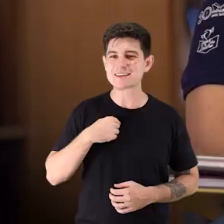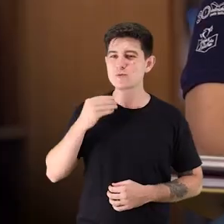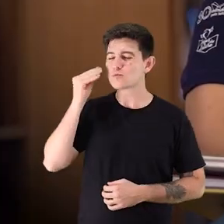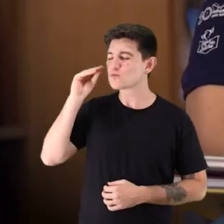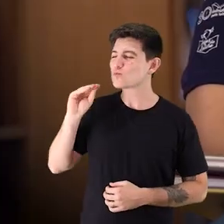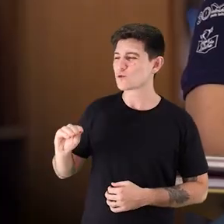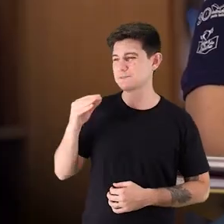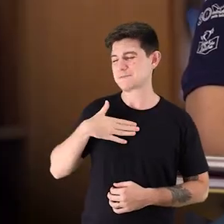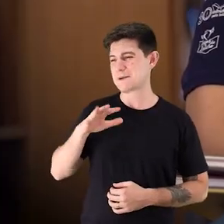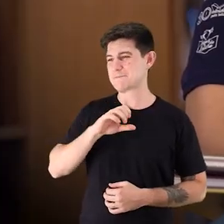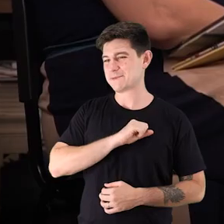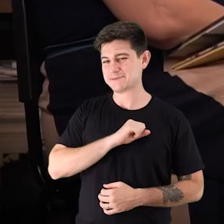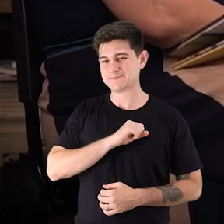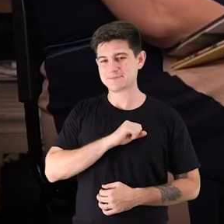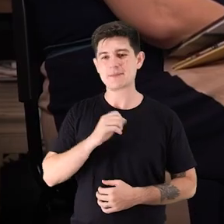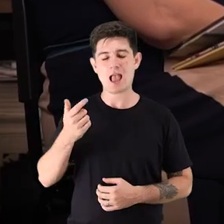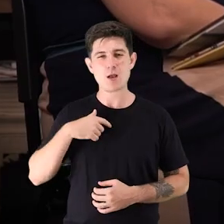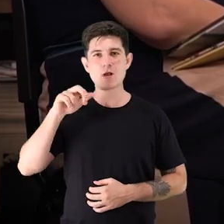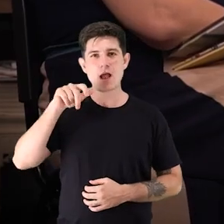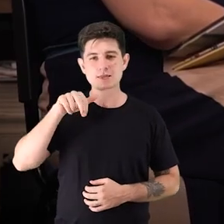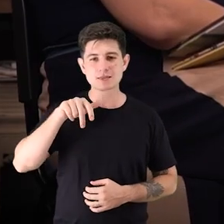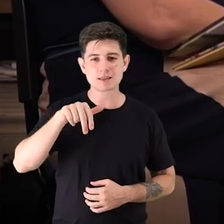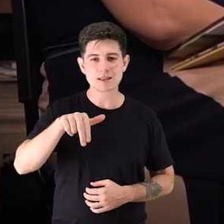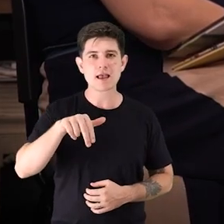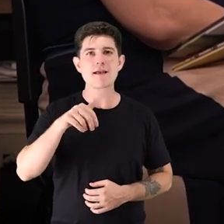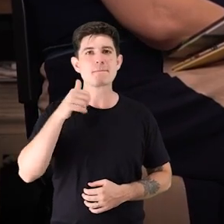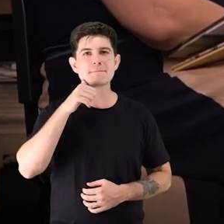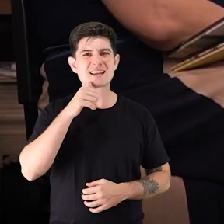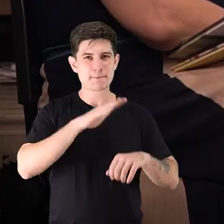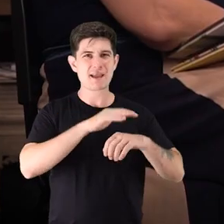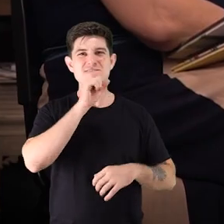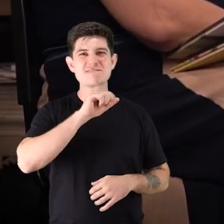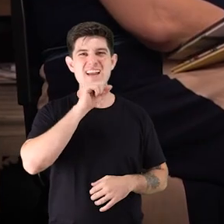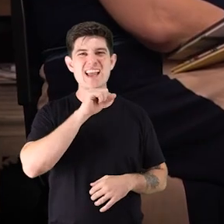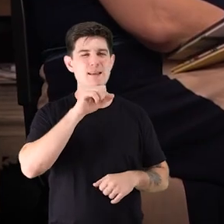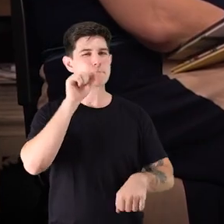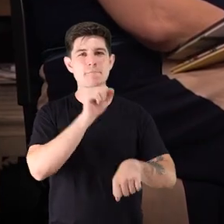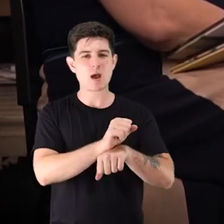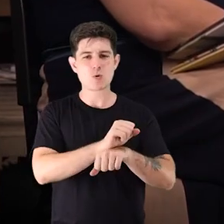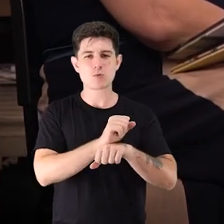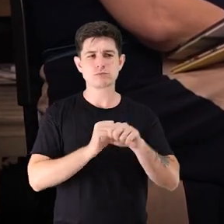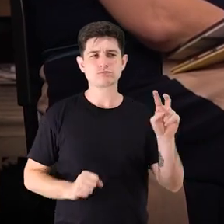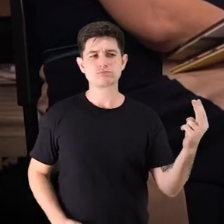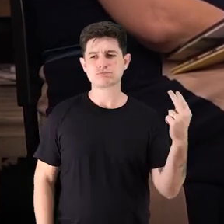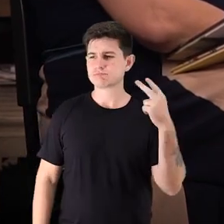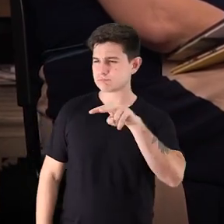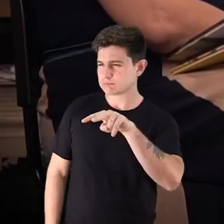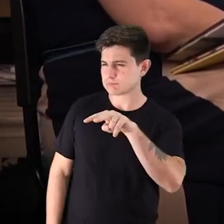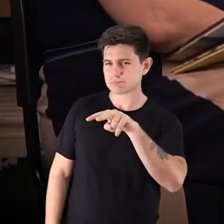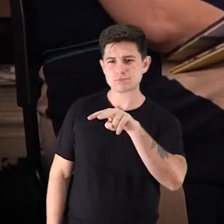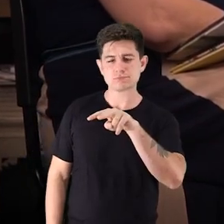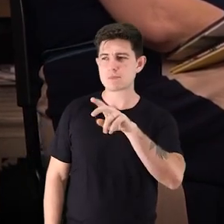lindo. Mandei um beijinho para ela. Meu amor, tá bom. Aí quando eu fui continuar a andar, a mais velha me travou, olhou para a